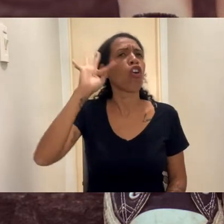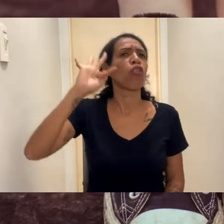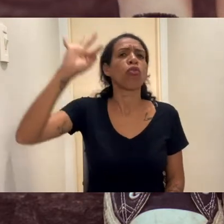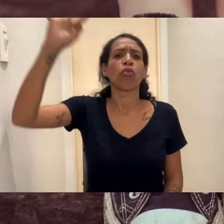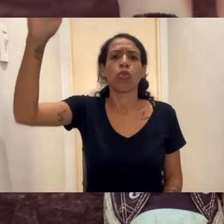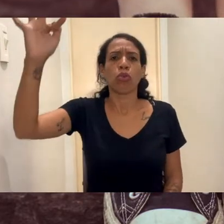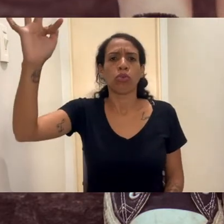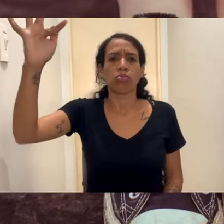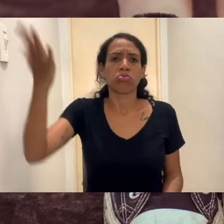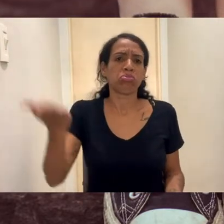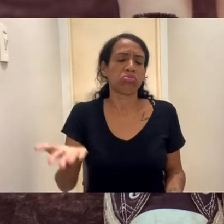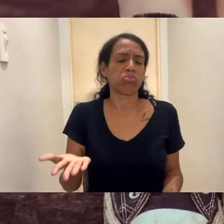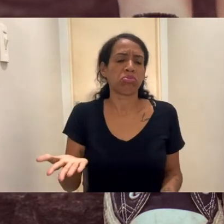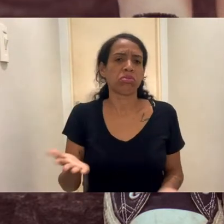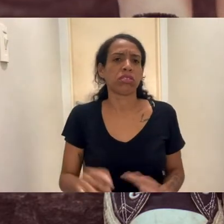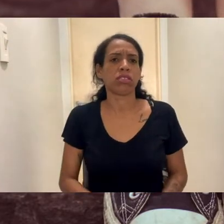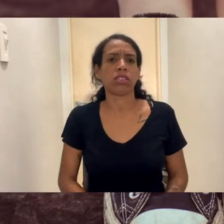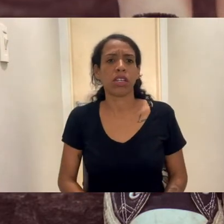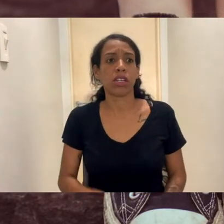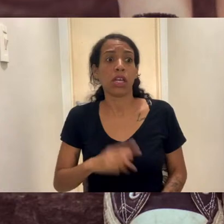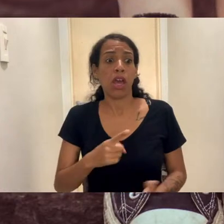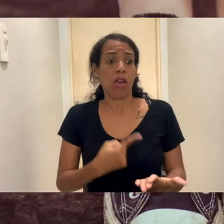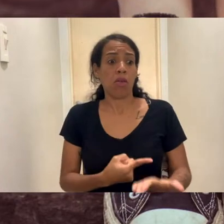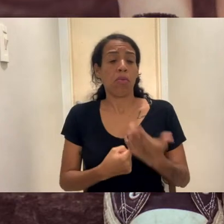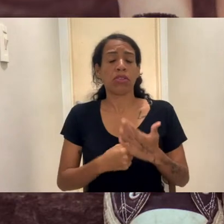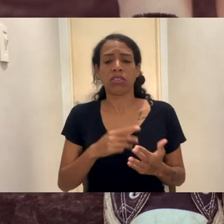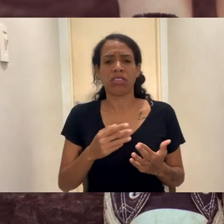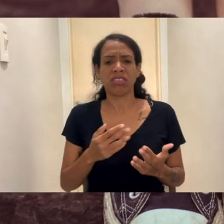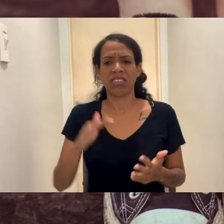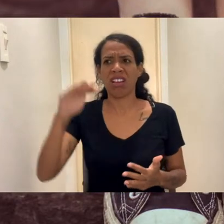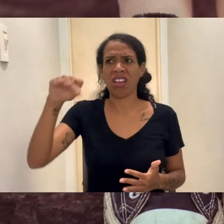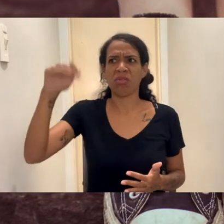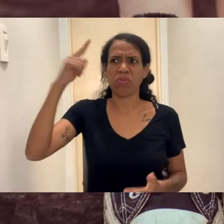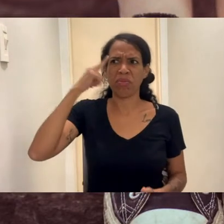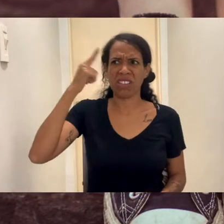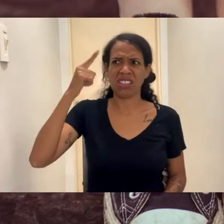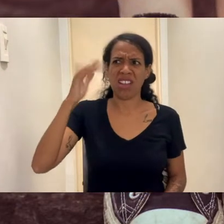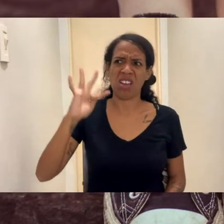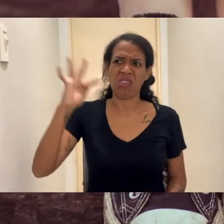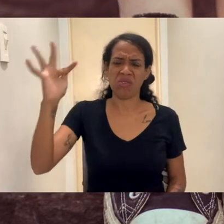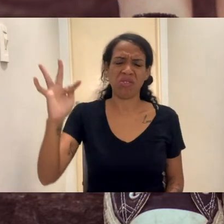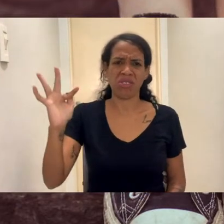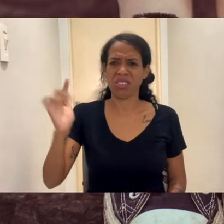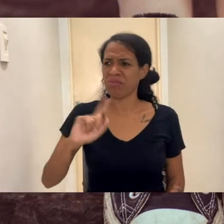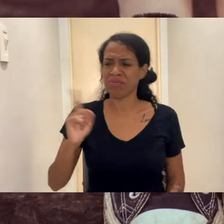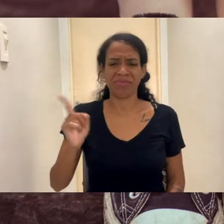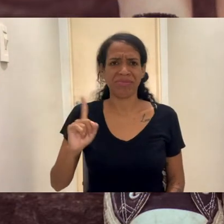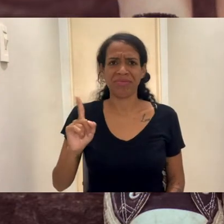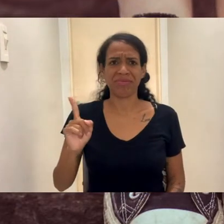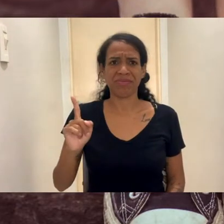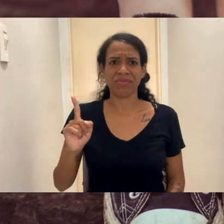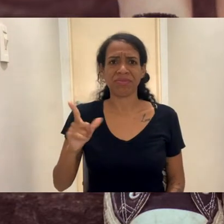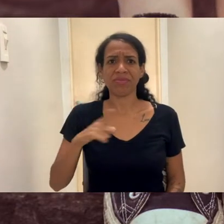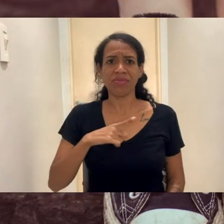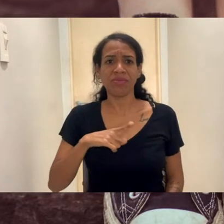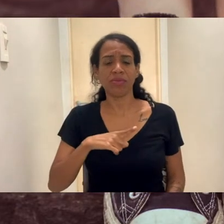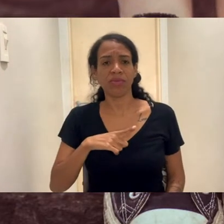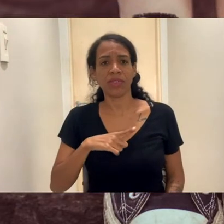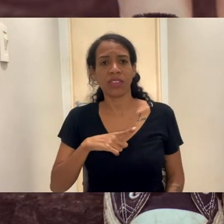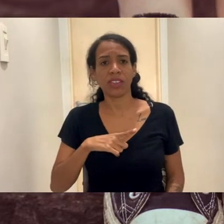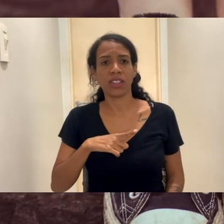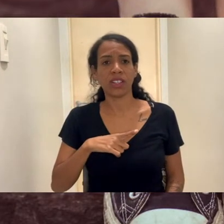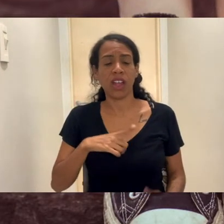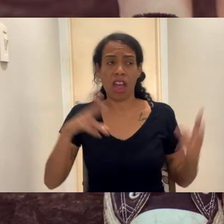a adolescência que eles me apresentavam não era uma adolescência que pensava no futuro. Um dos índices que a gente tem do Atlas